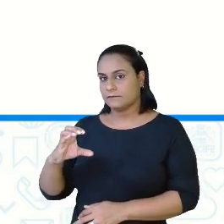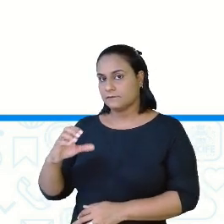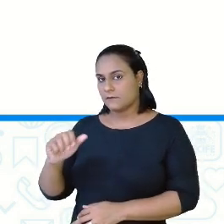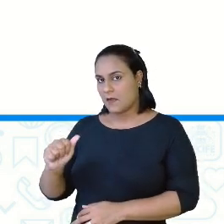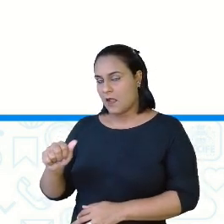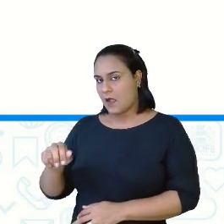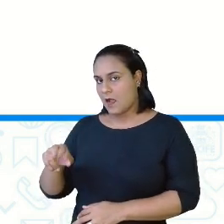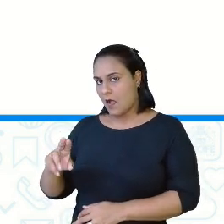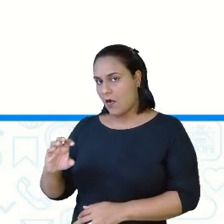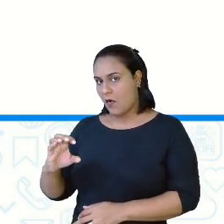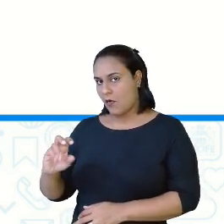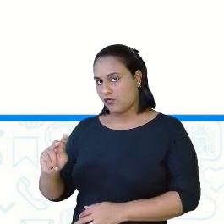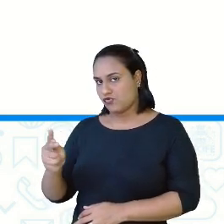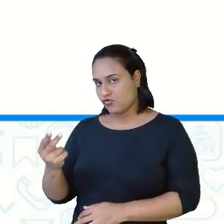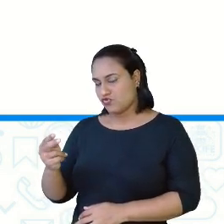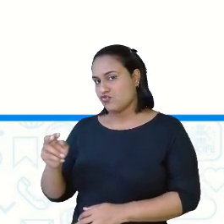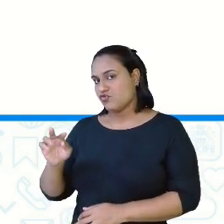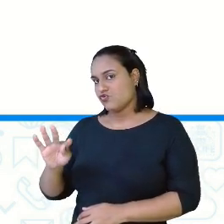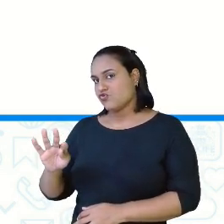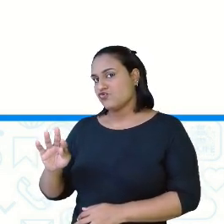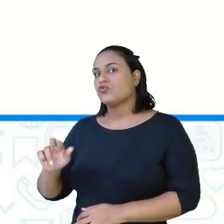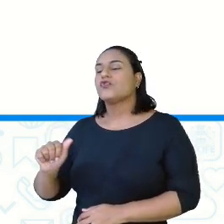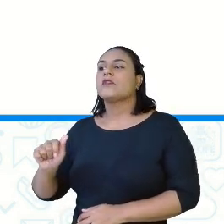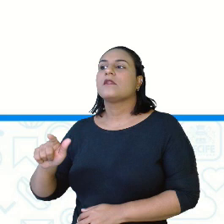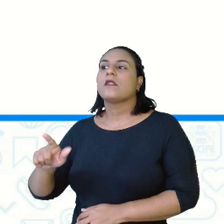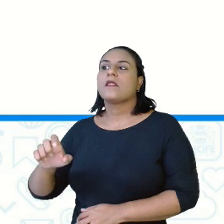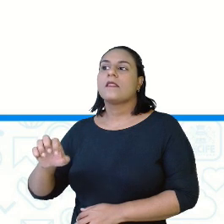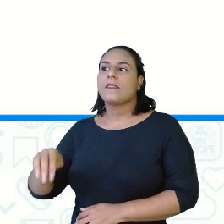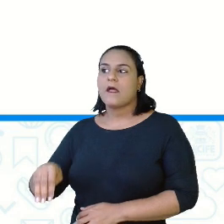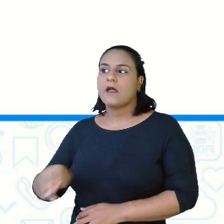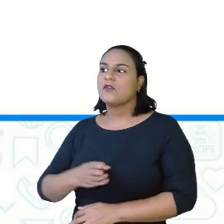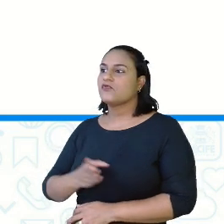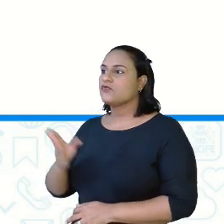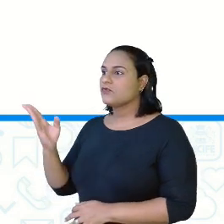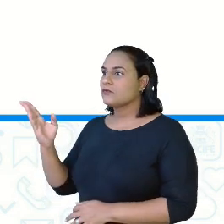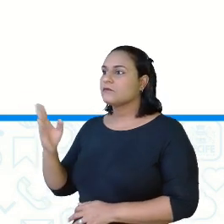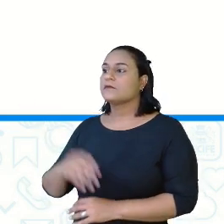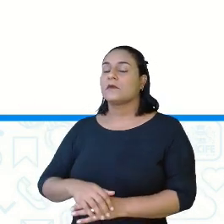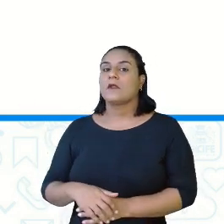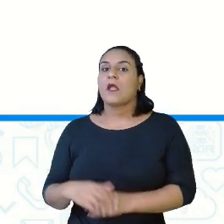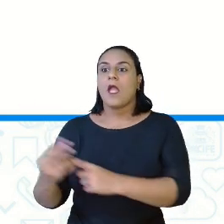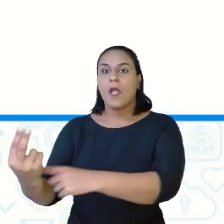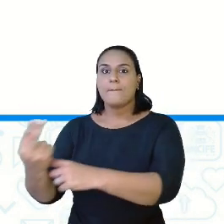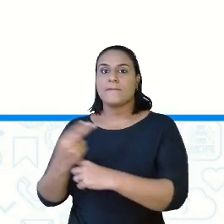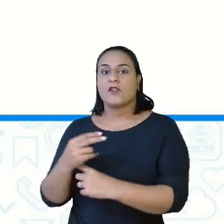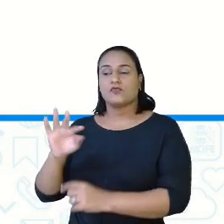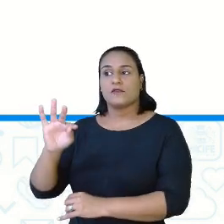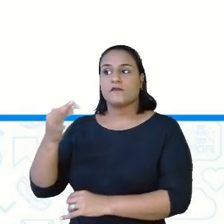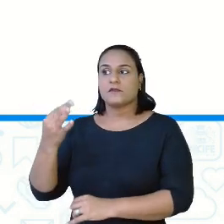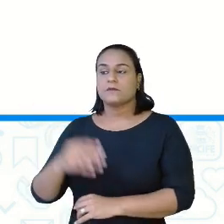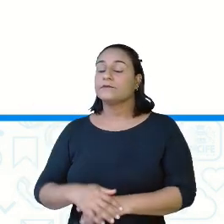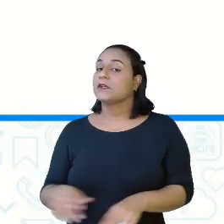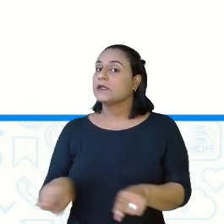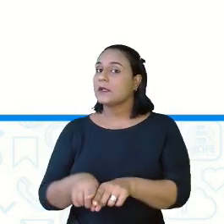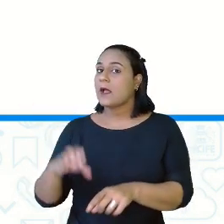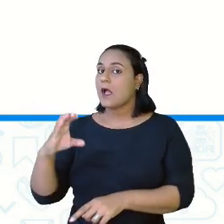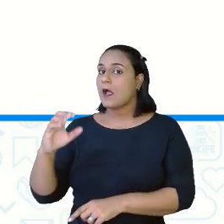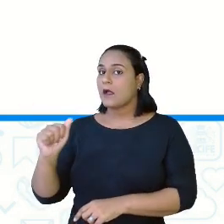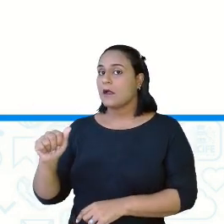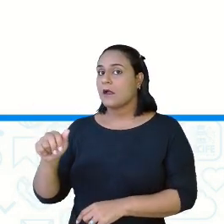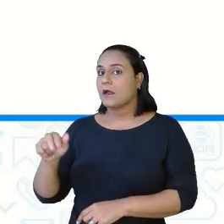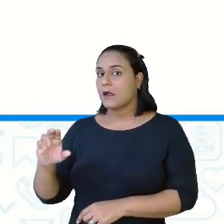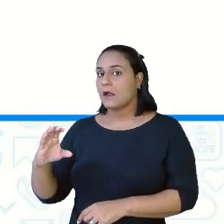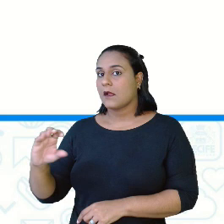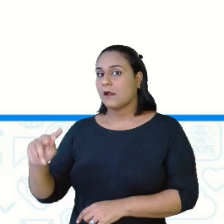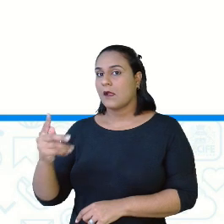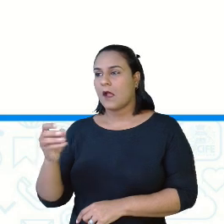palavra importada do francês, eu já falei, já mostrei para vocês lá no início da aula, e a palavra caucho também é uma exceção, bem